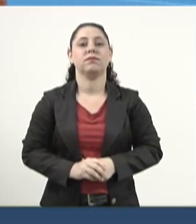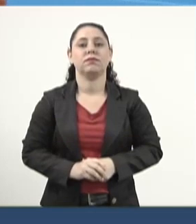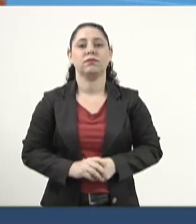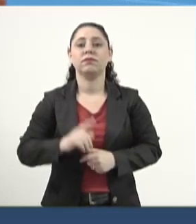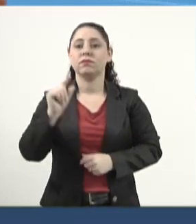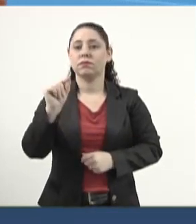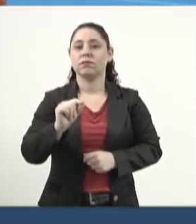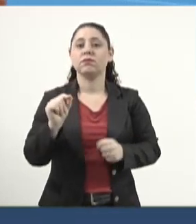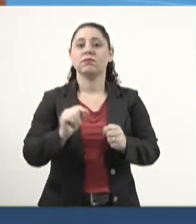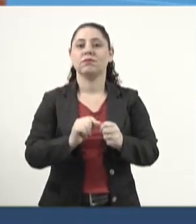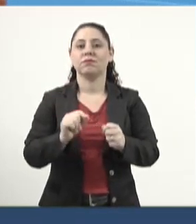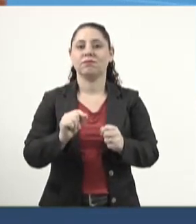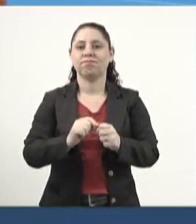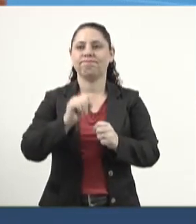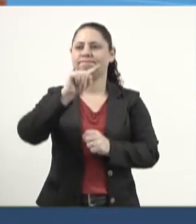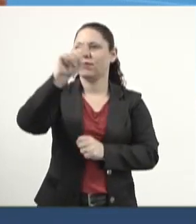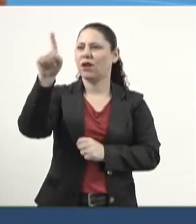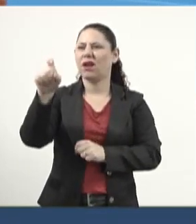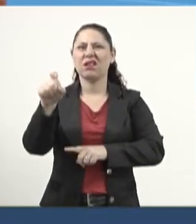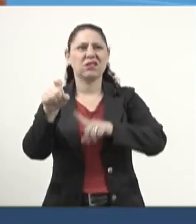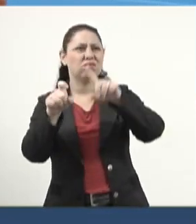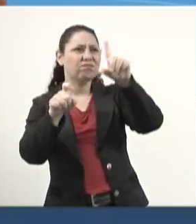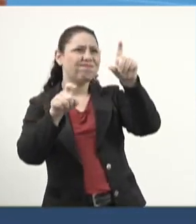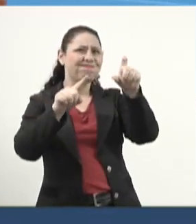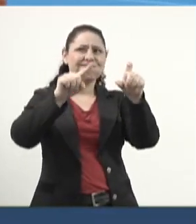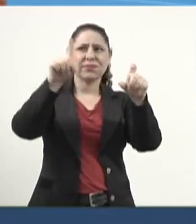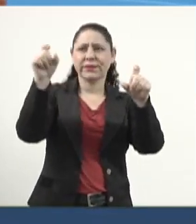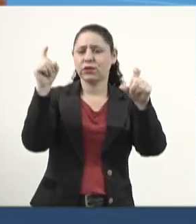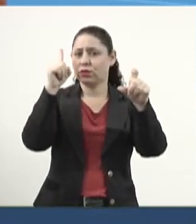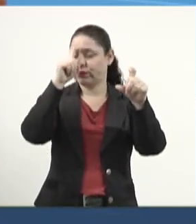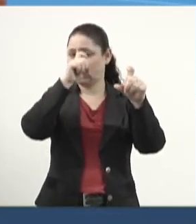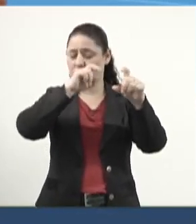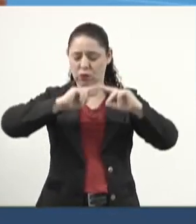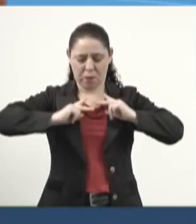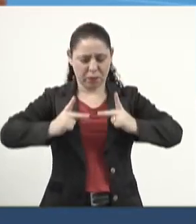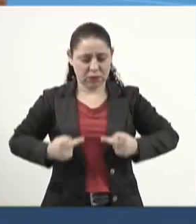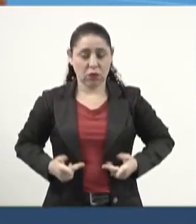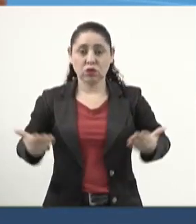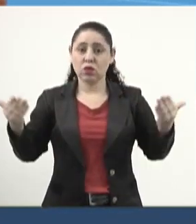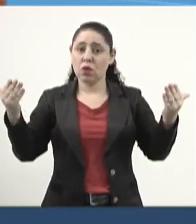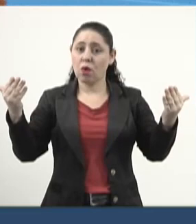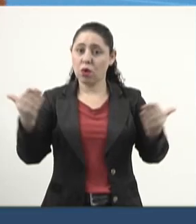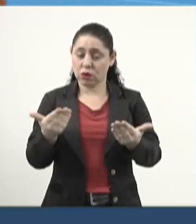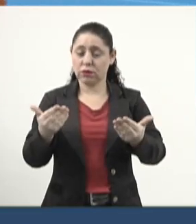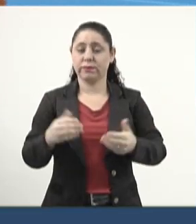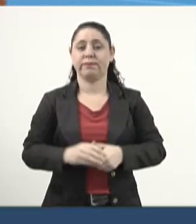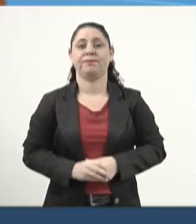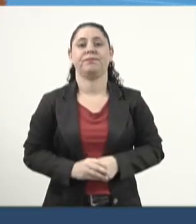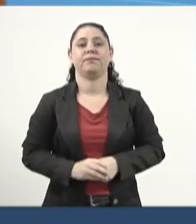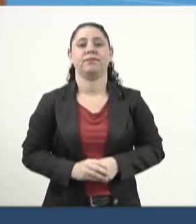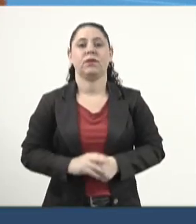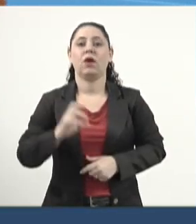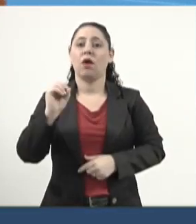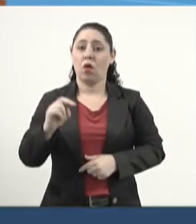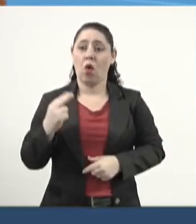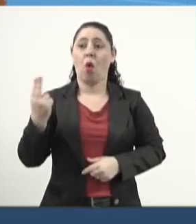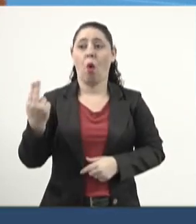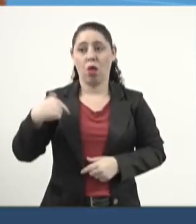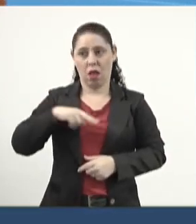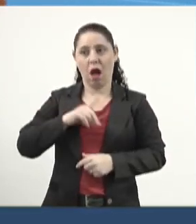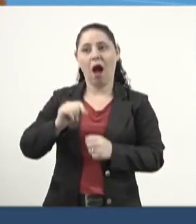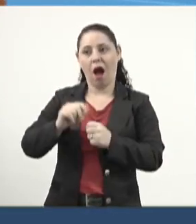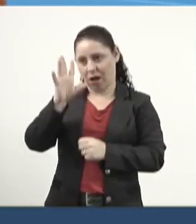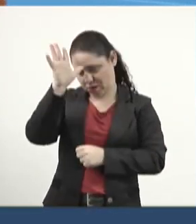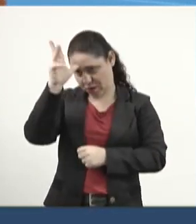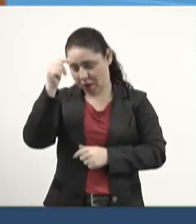para levantar essas questões que são muito caras para a humanidade hoje. Ou a gente toma